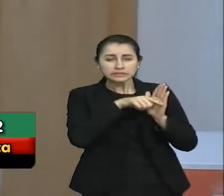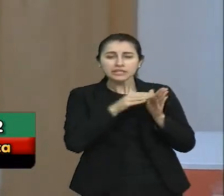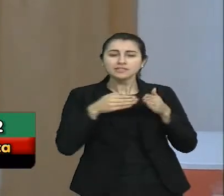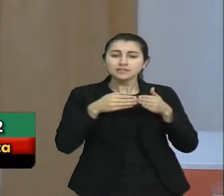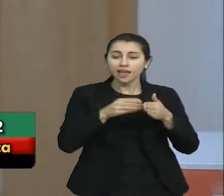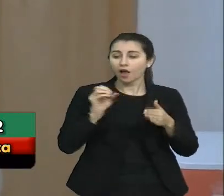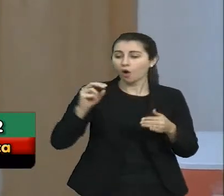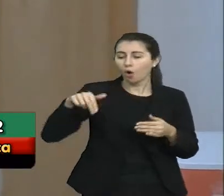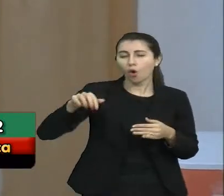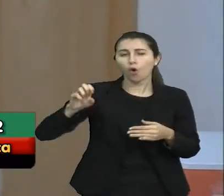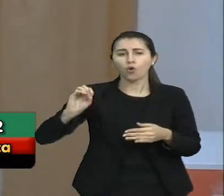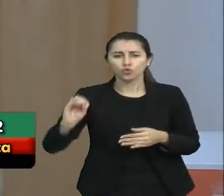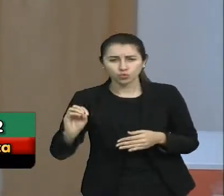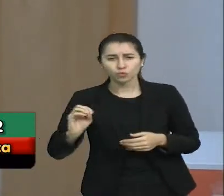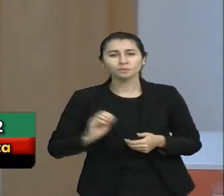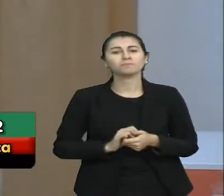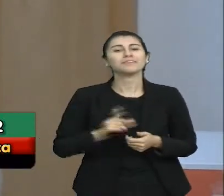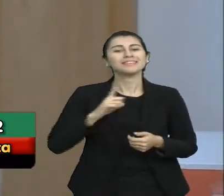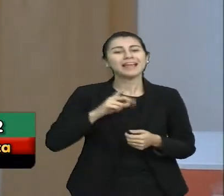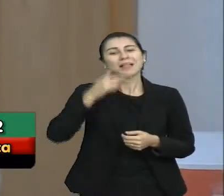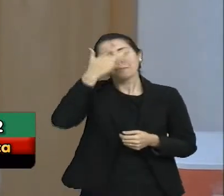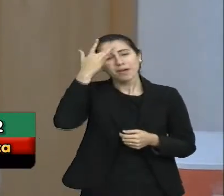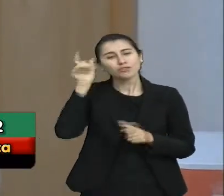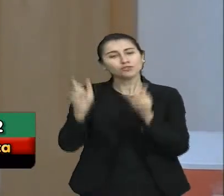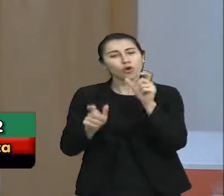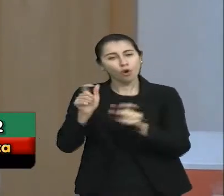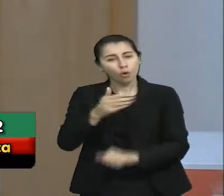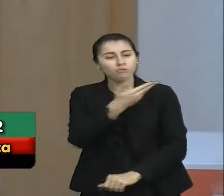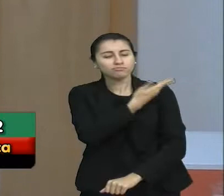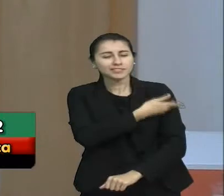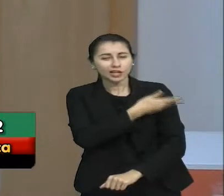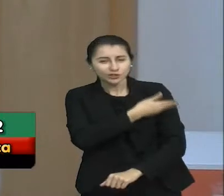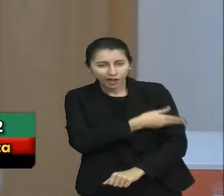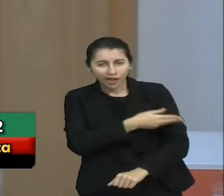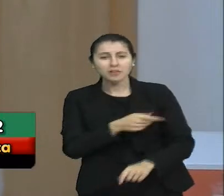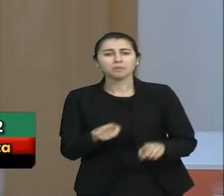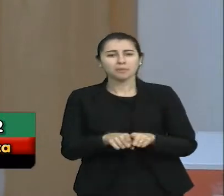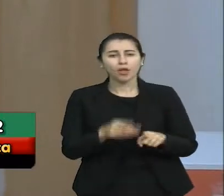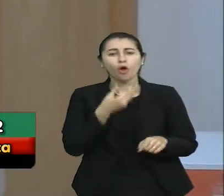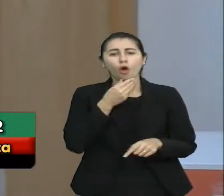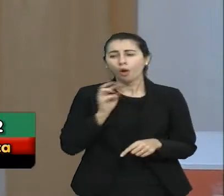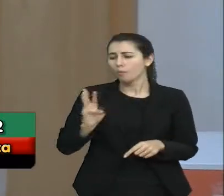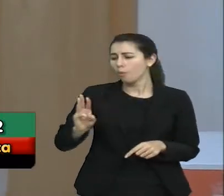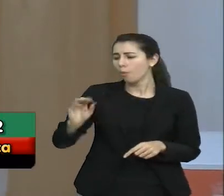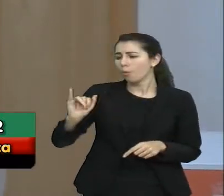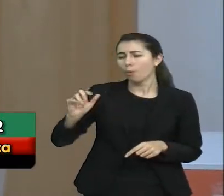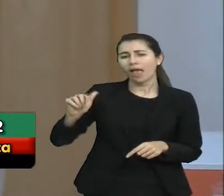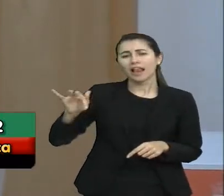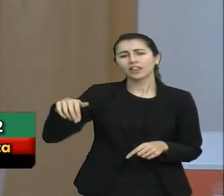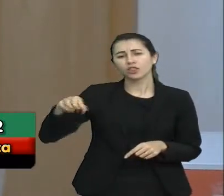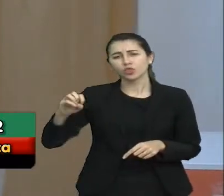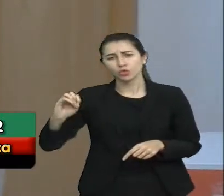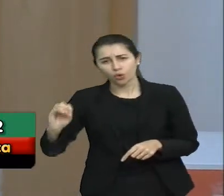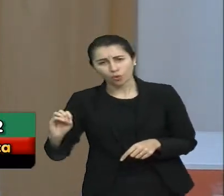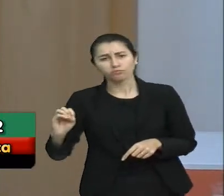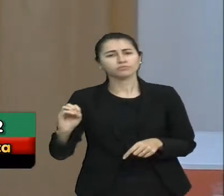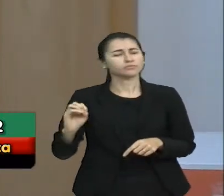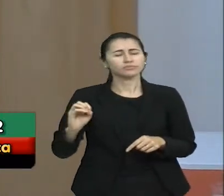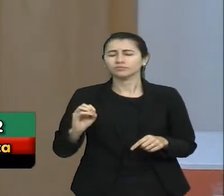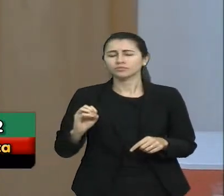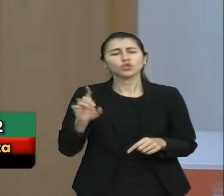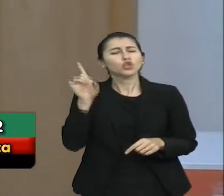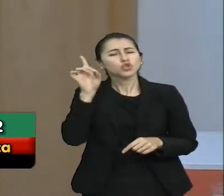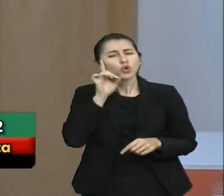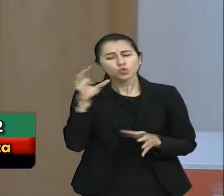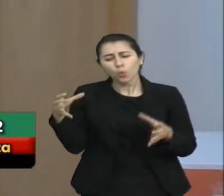equipe da CEPIR, que eu esqueci, os estagiários, né? Wellington Caetano ajudou também nas pesquisas, todos os dias a equipe toda trabalhando para a